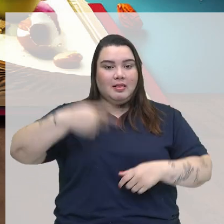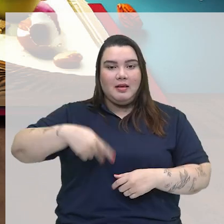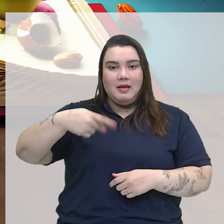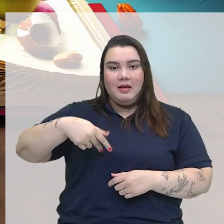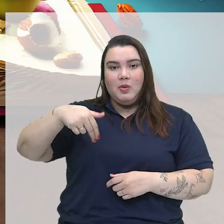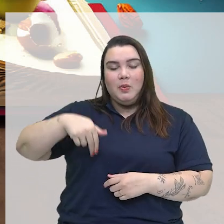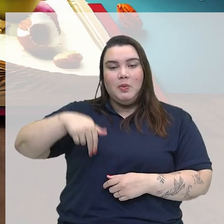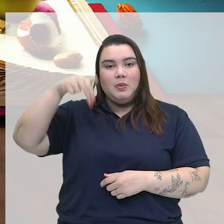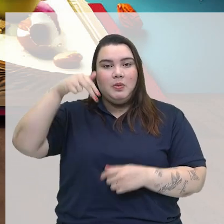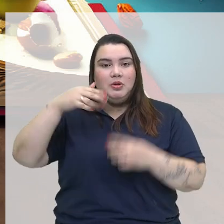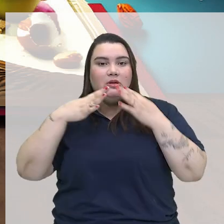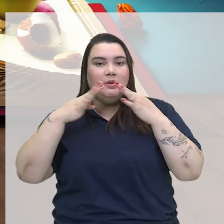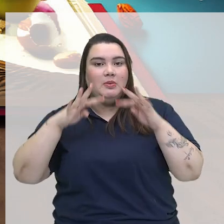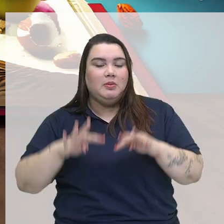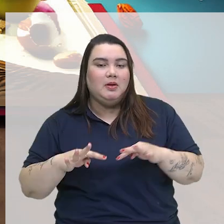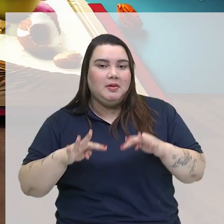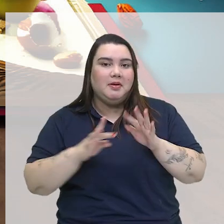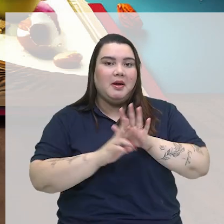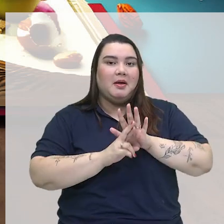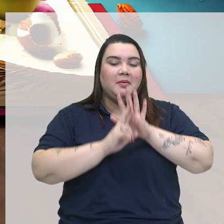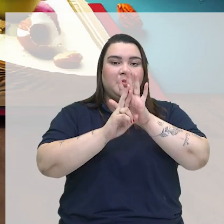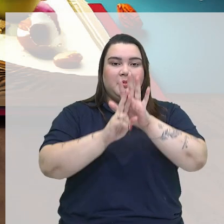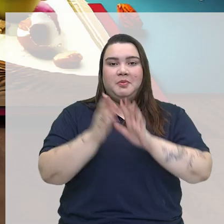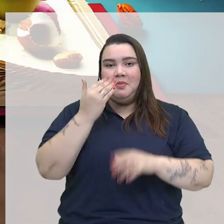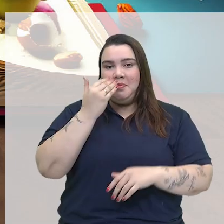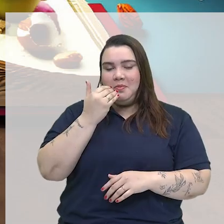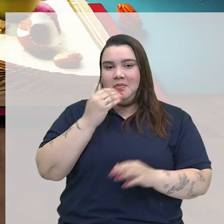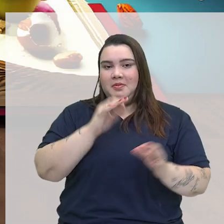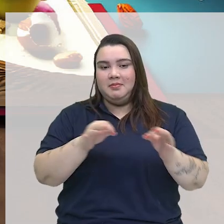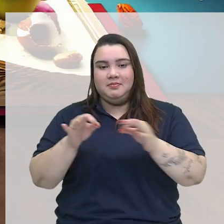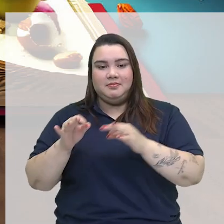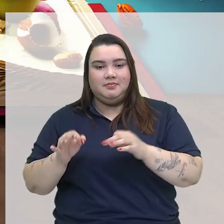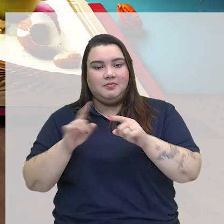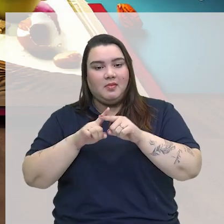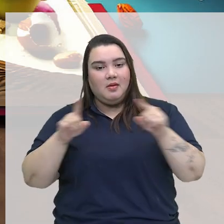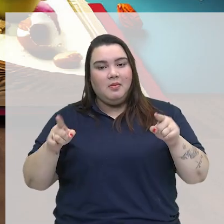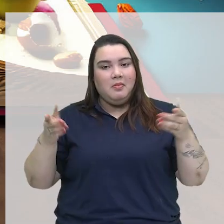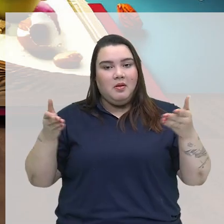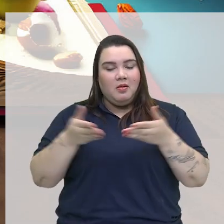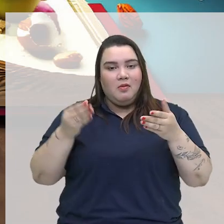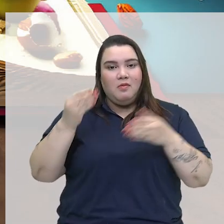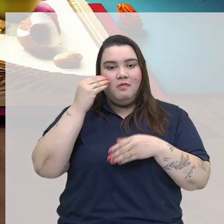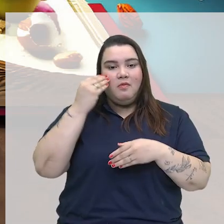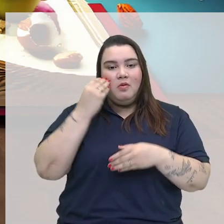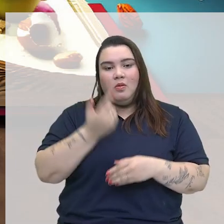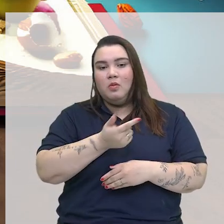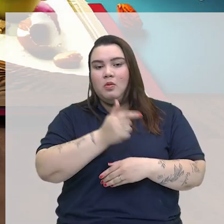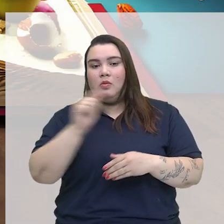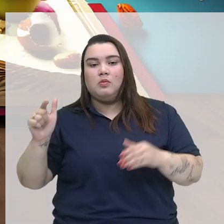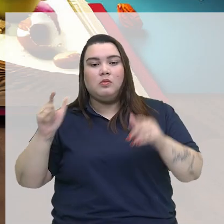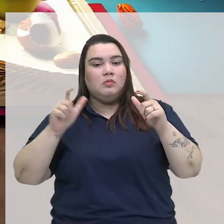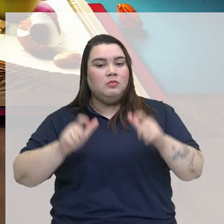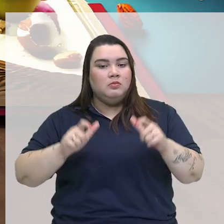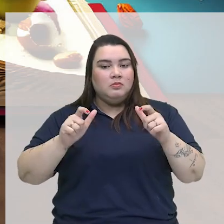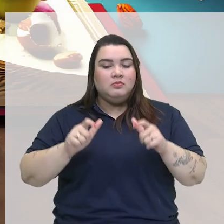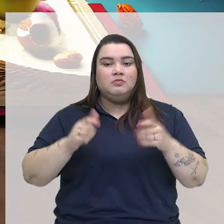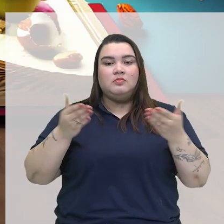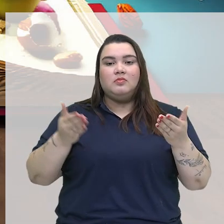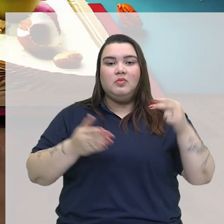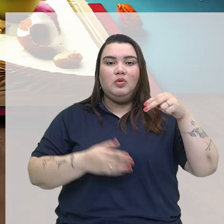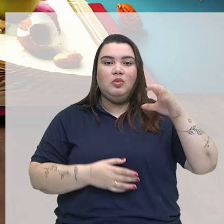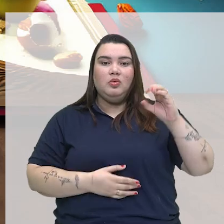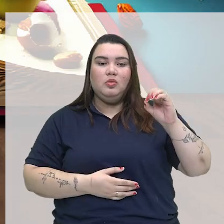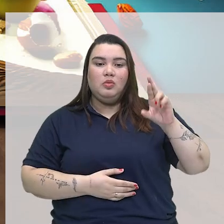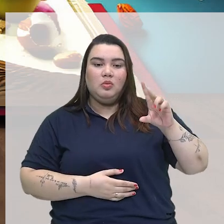uma importante representação aí da culinária da região norte. Mas vamos viajar por mais uma região, a região